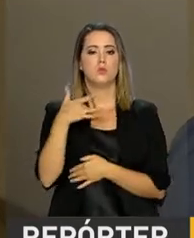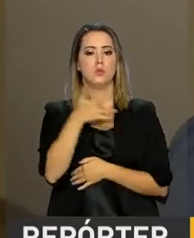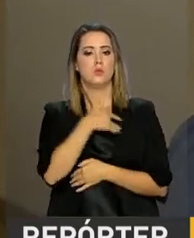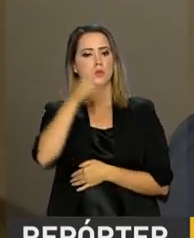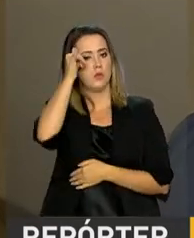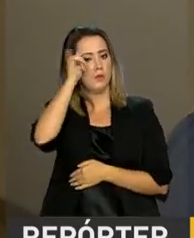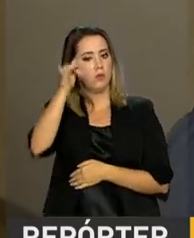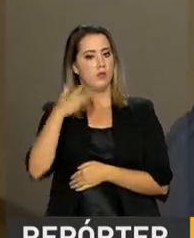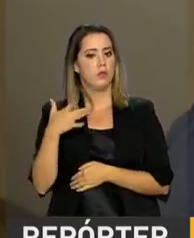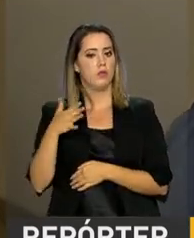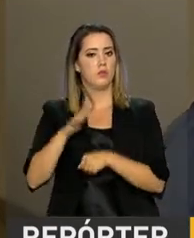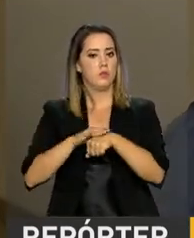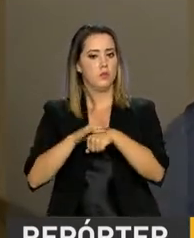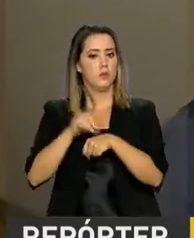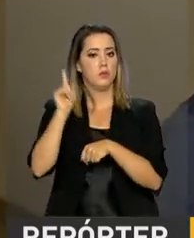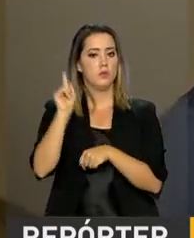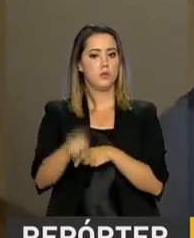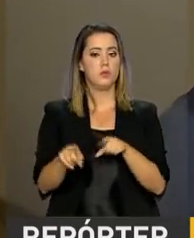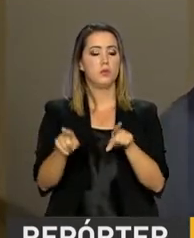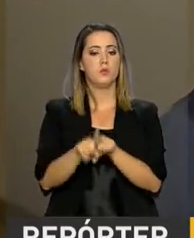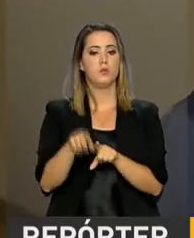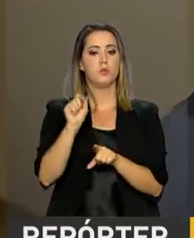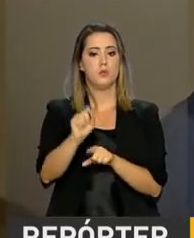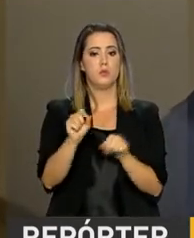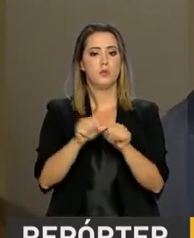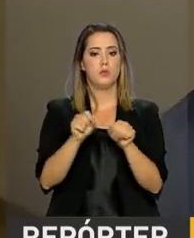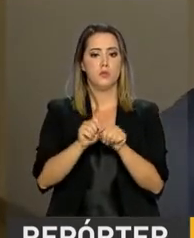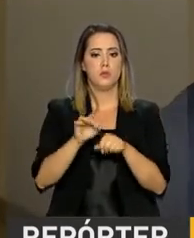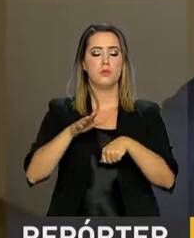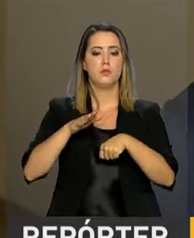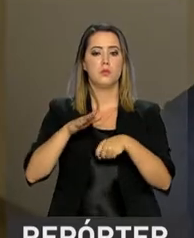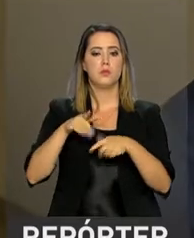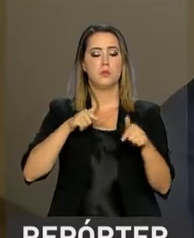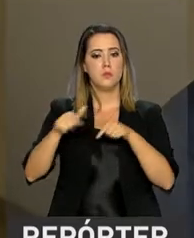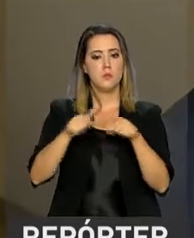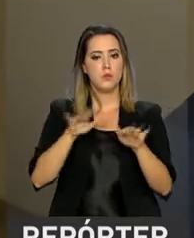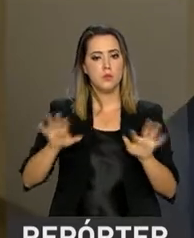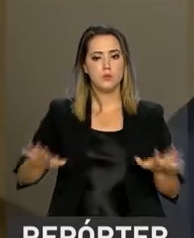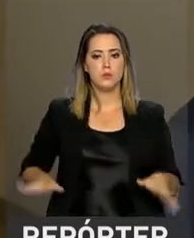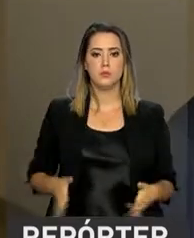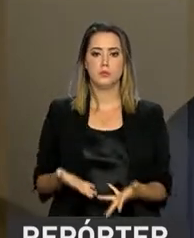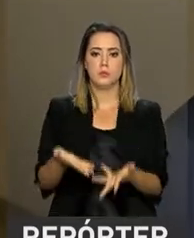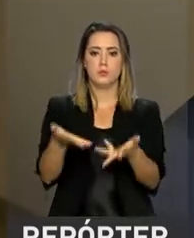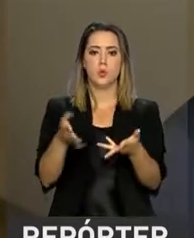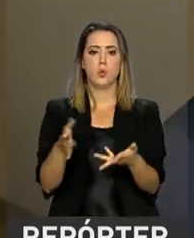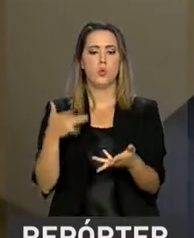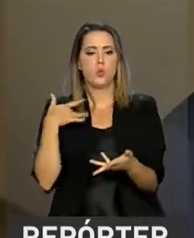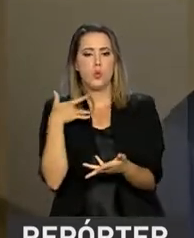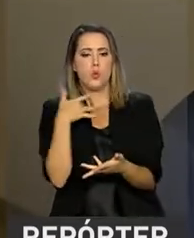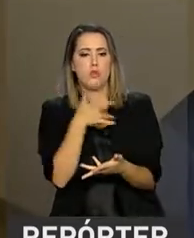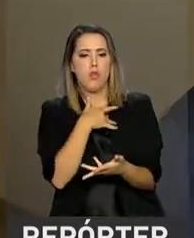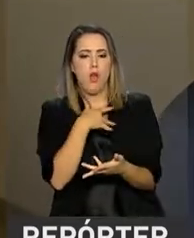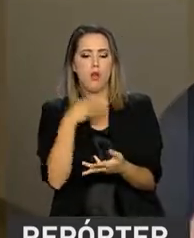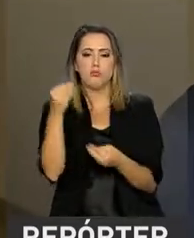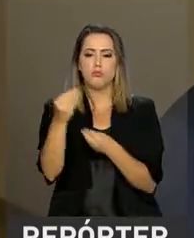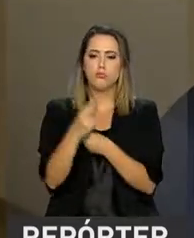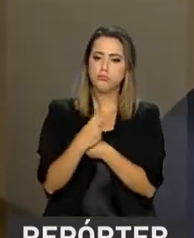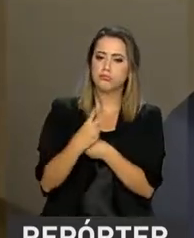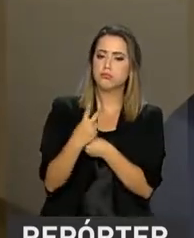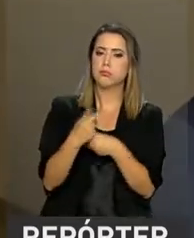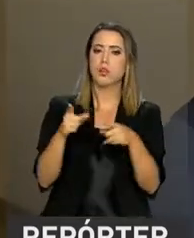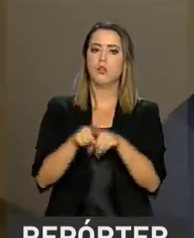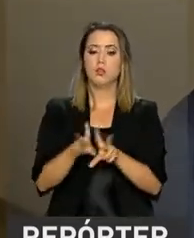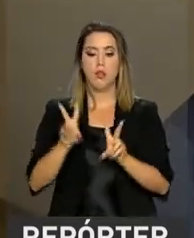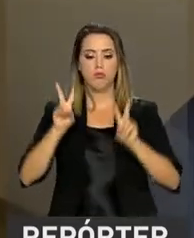de doenças. Então, eles fazem atividades estimulando a questão do autocuidado para as pessoas se